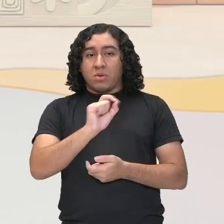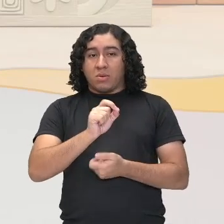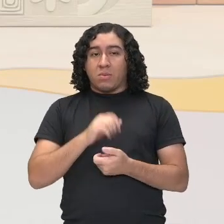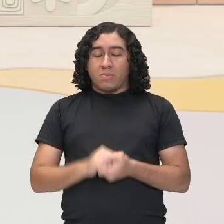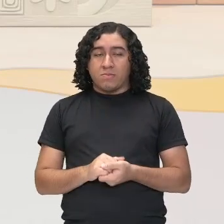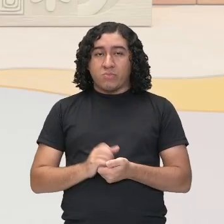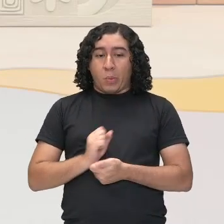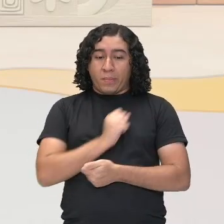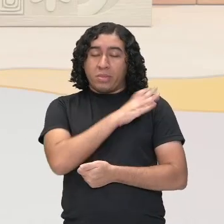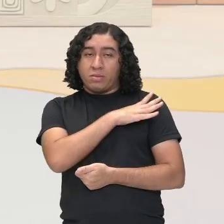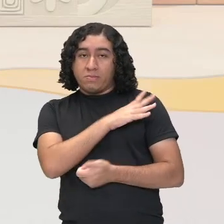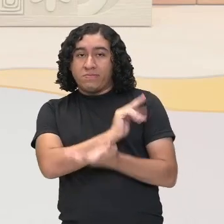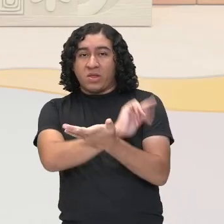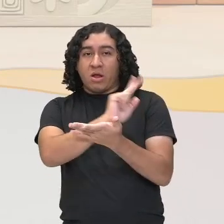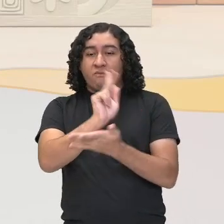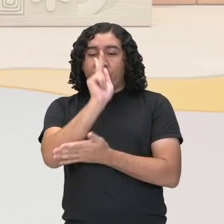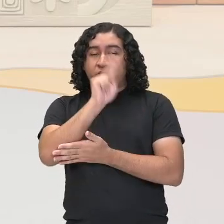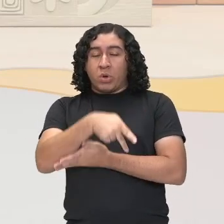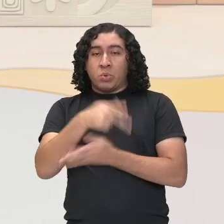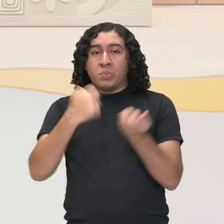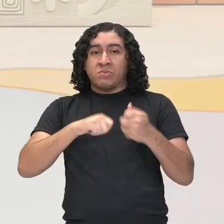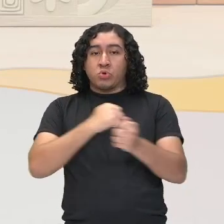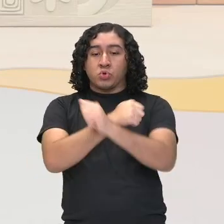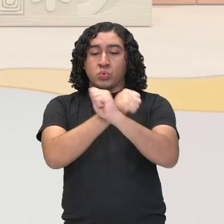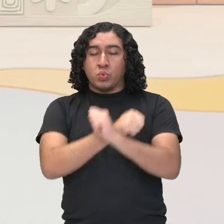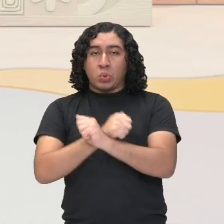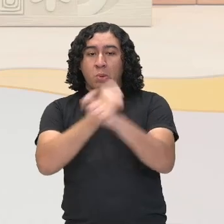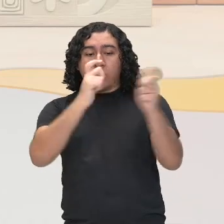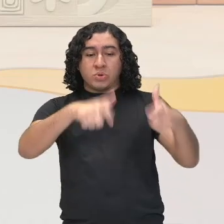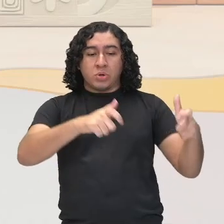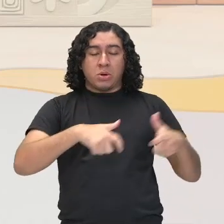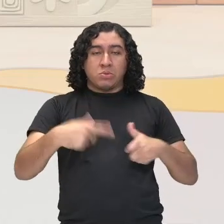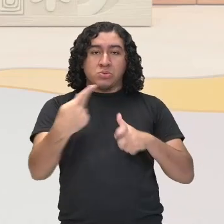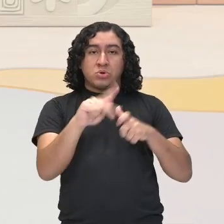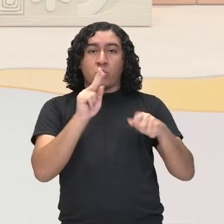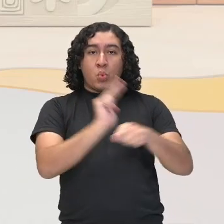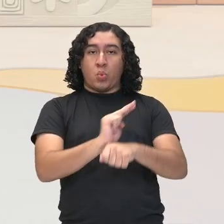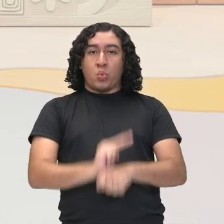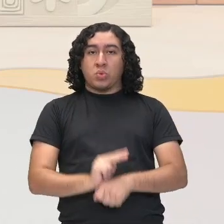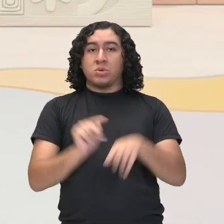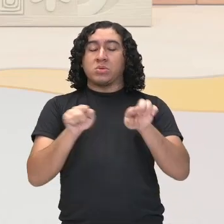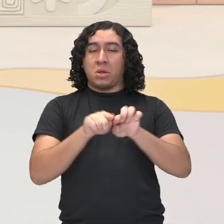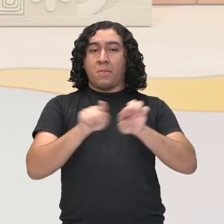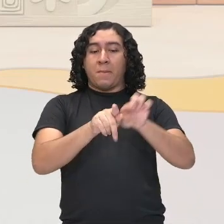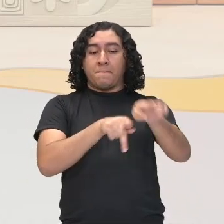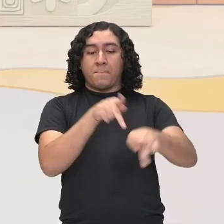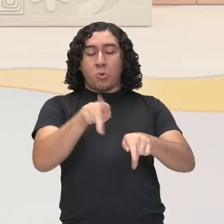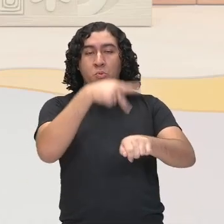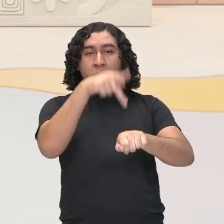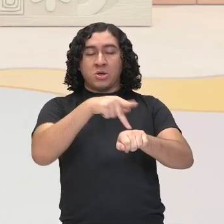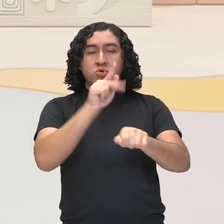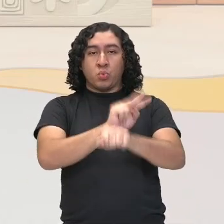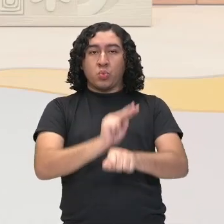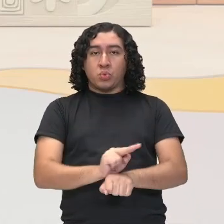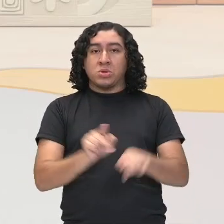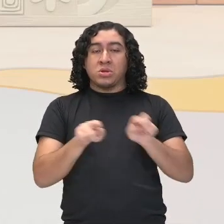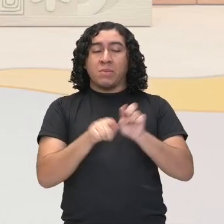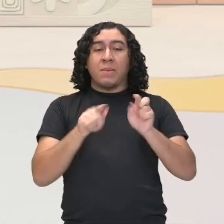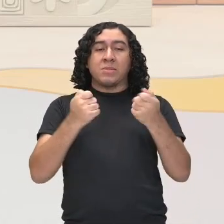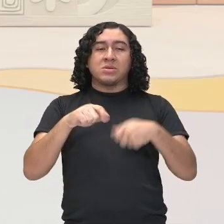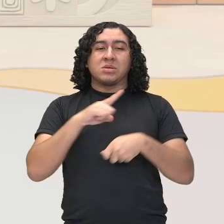exército forte para poder proteger o seu território, para proteger a sua nação. Vai precisar ter um